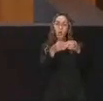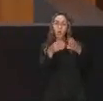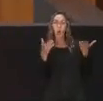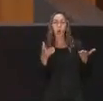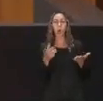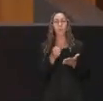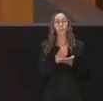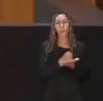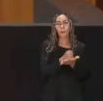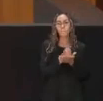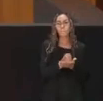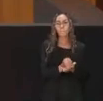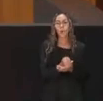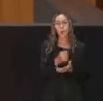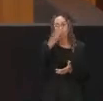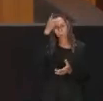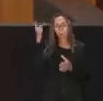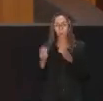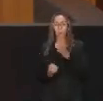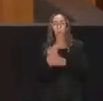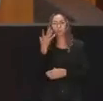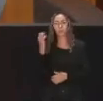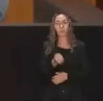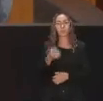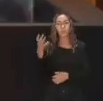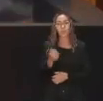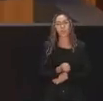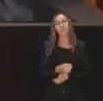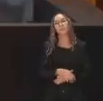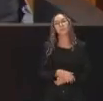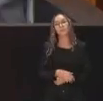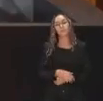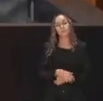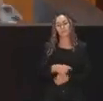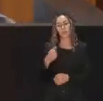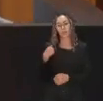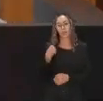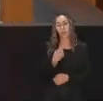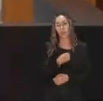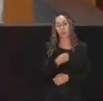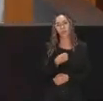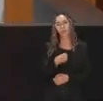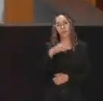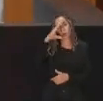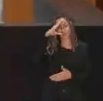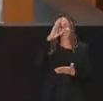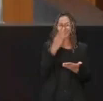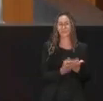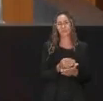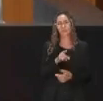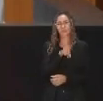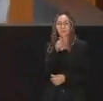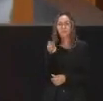Produtor de Leite. Eu estou contando que vocês estão nos apoiando.